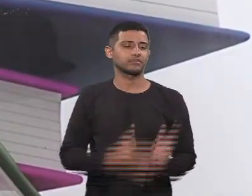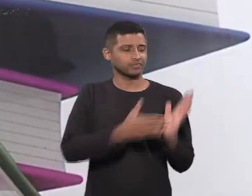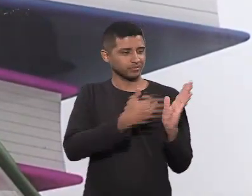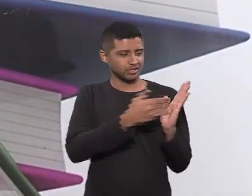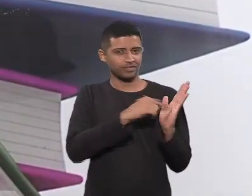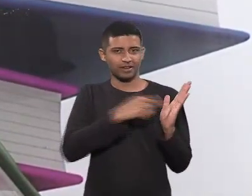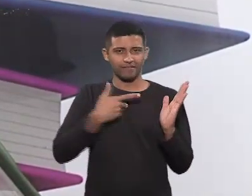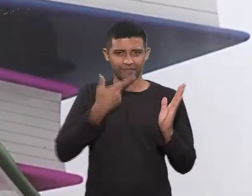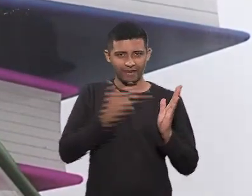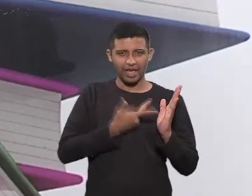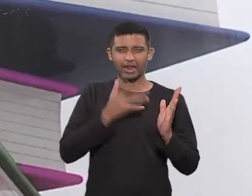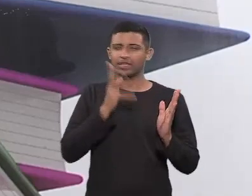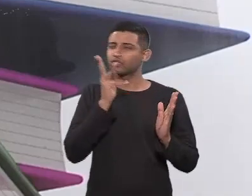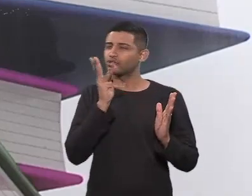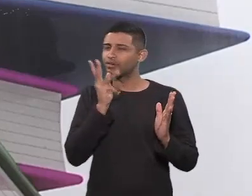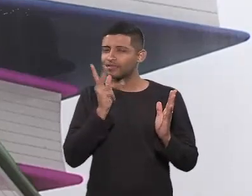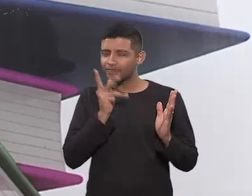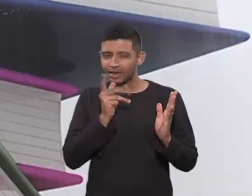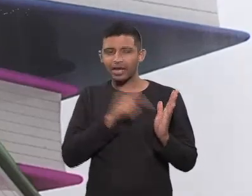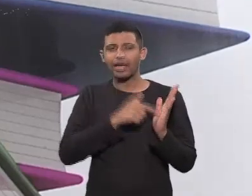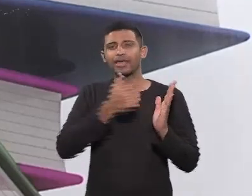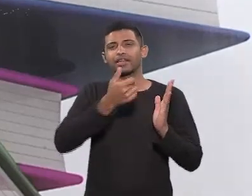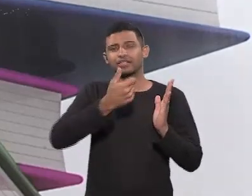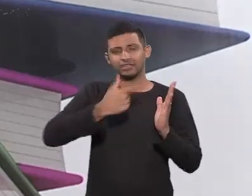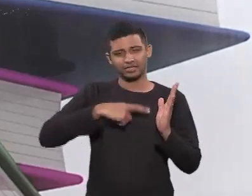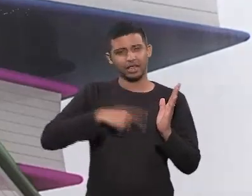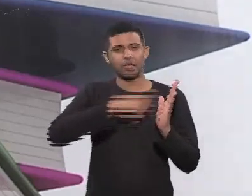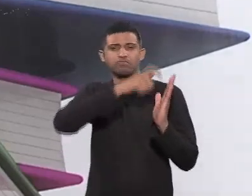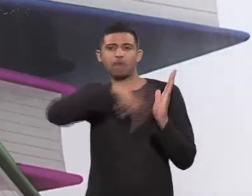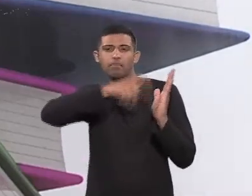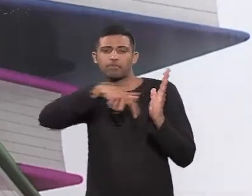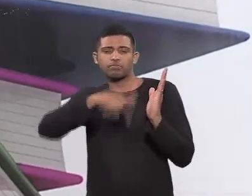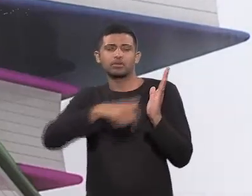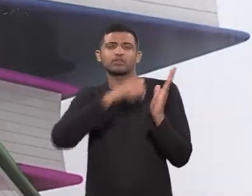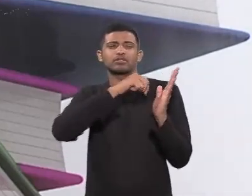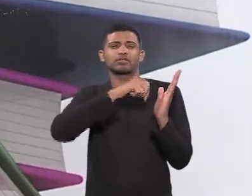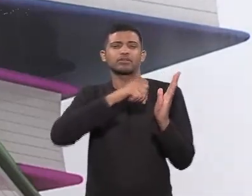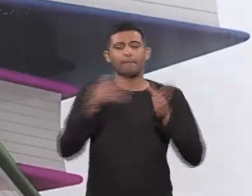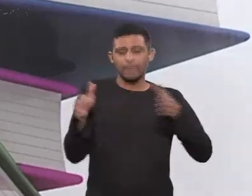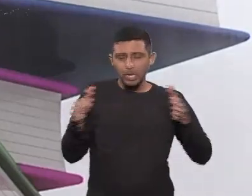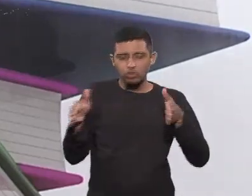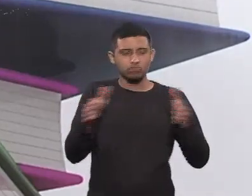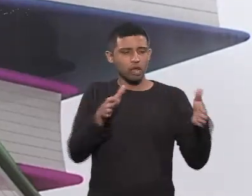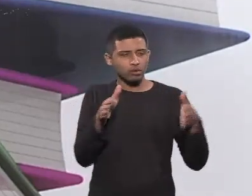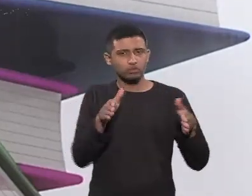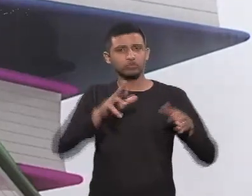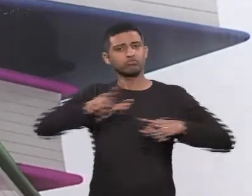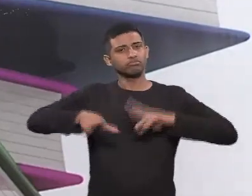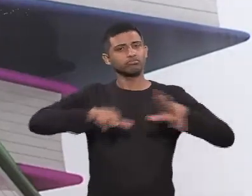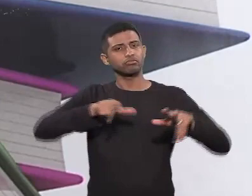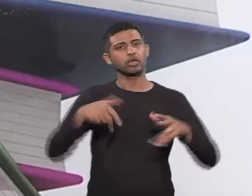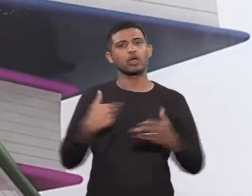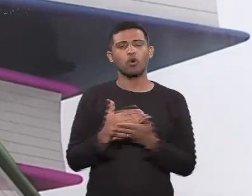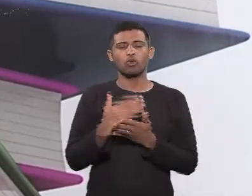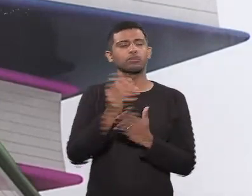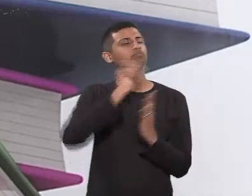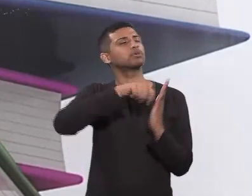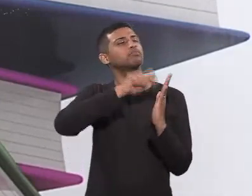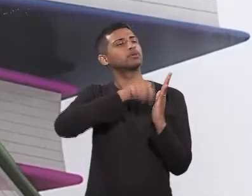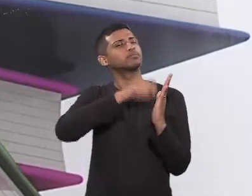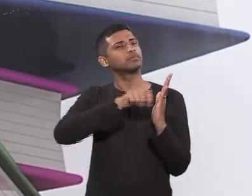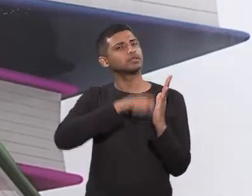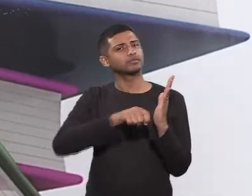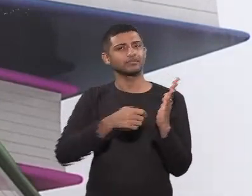no Devagar, eu tenho são textos de várias épocas diferentes, né? Eu comecei a escrever